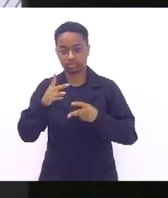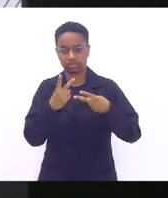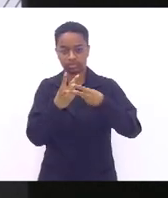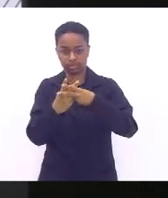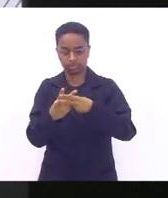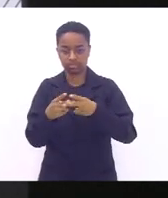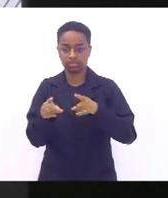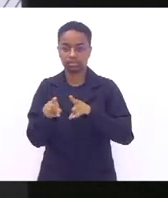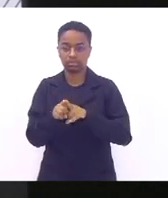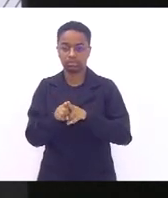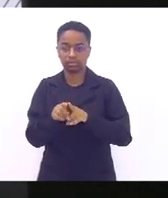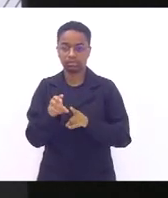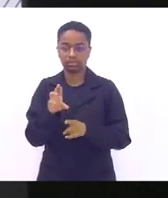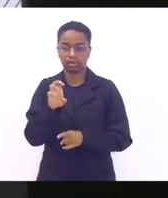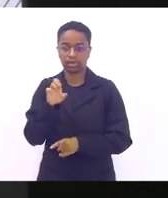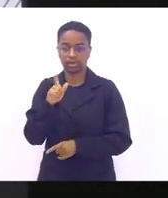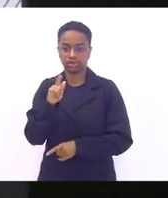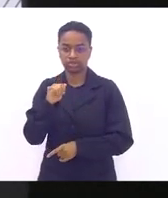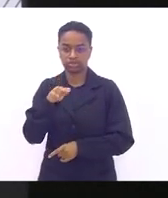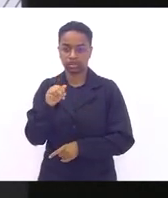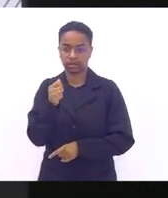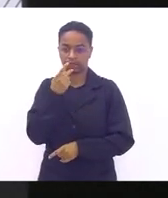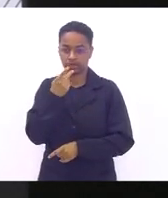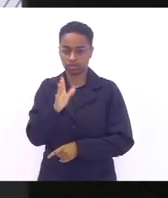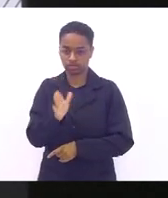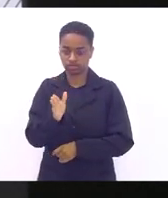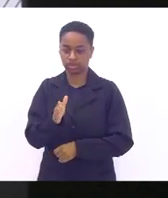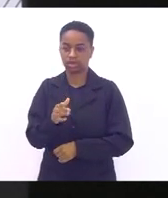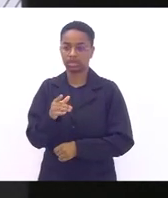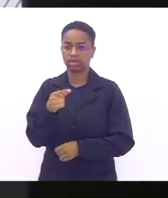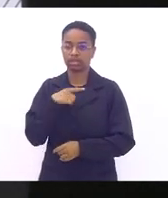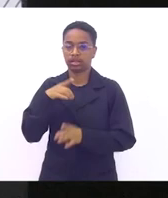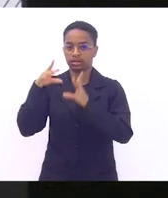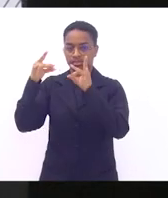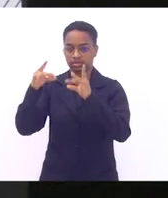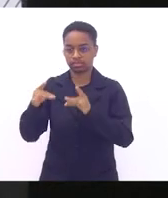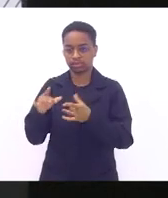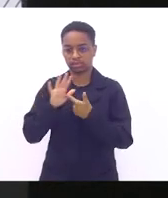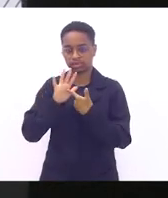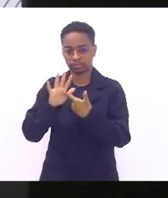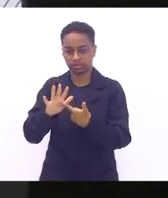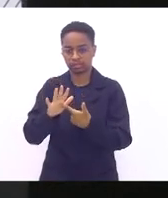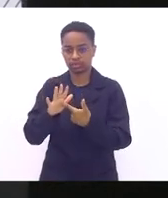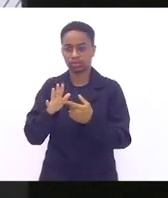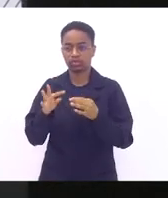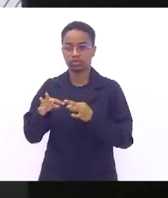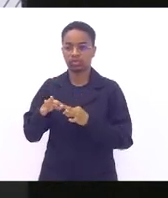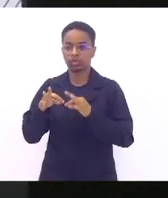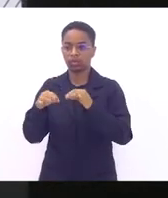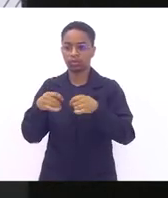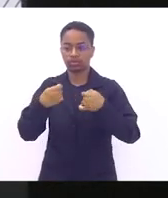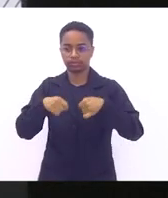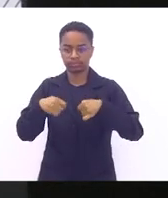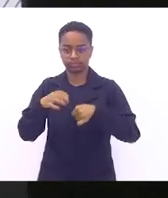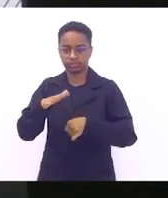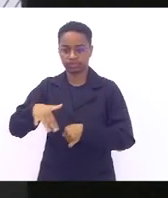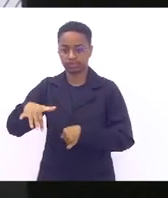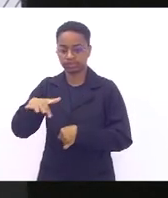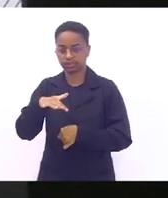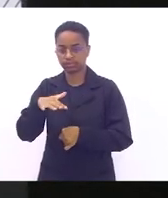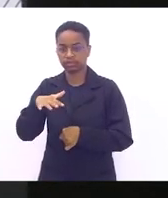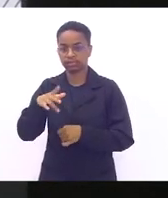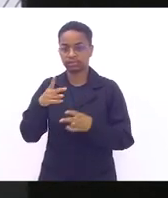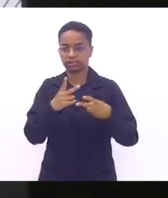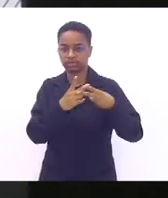liberdade. A Regina falou, né, no eixo anterior, está mais descrito. Então, todas as necessidades que o sanatório penal, o laboratório